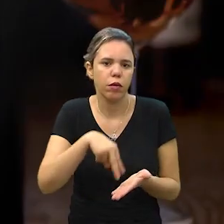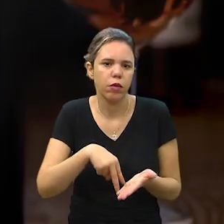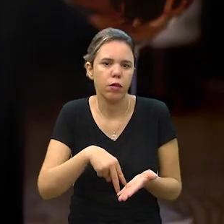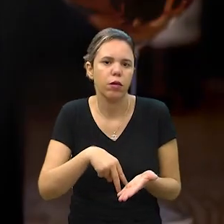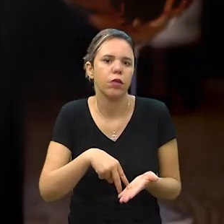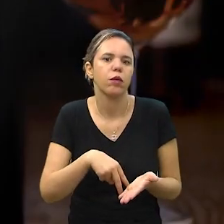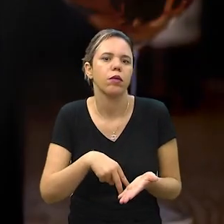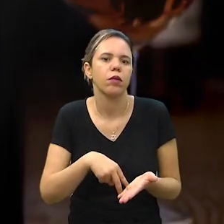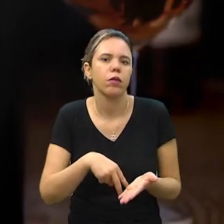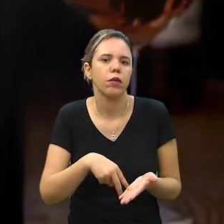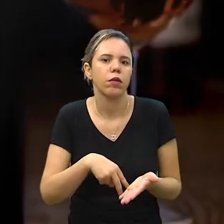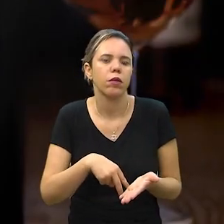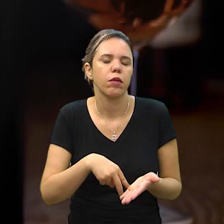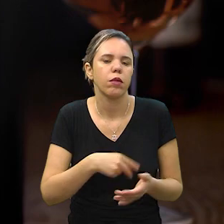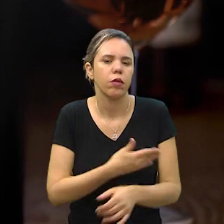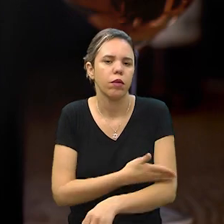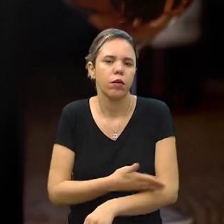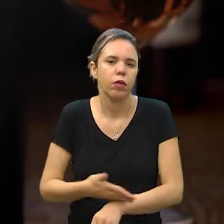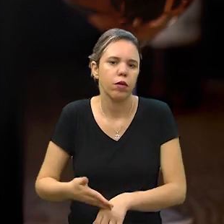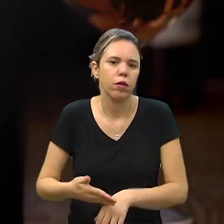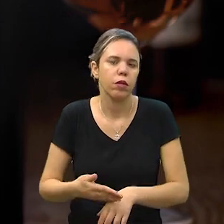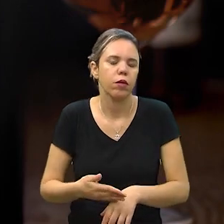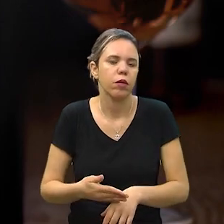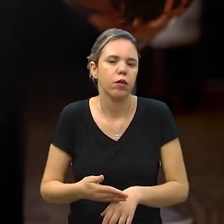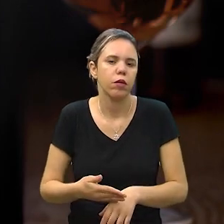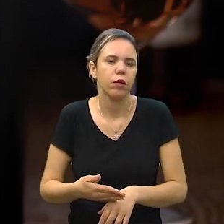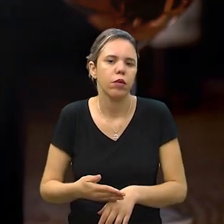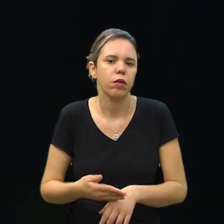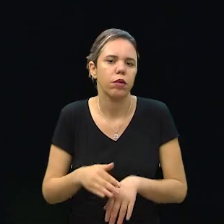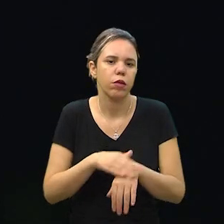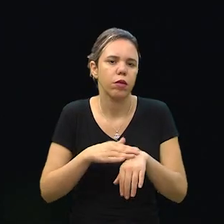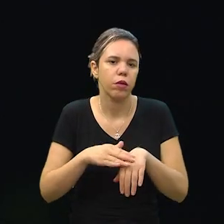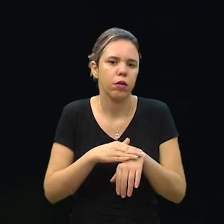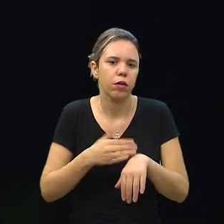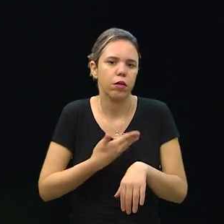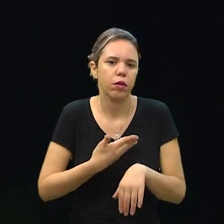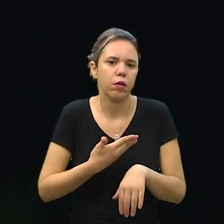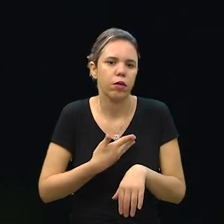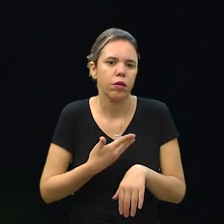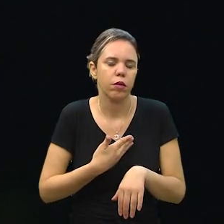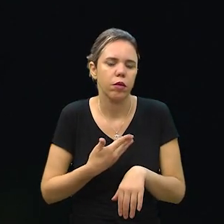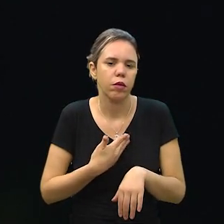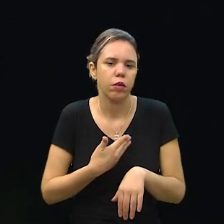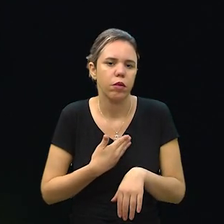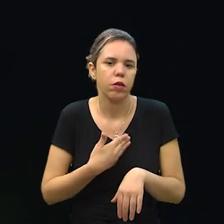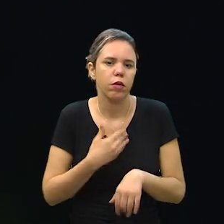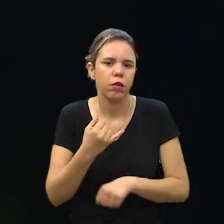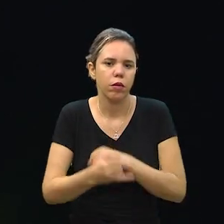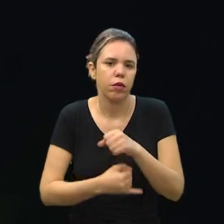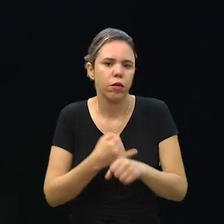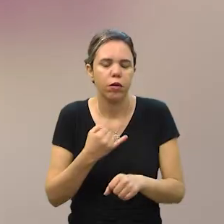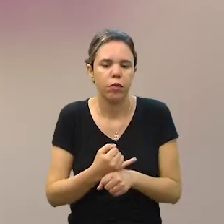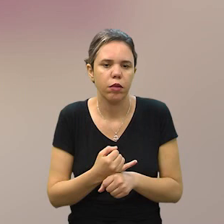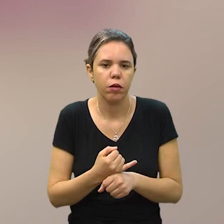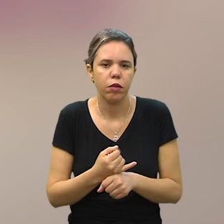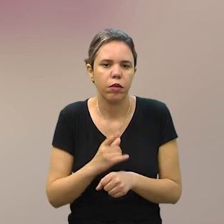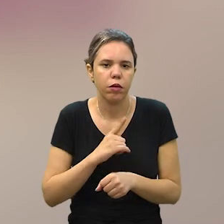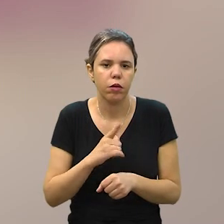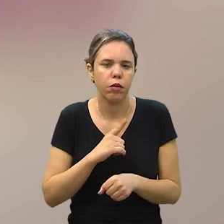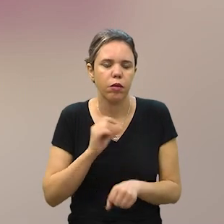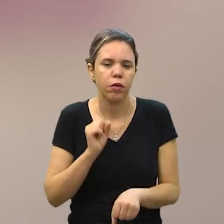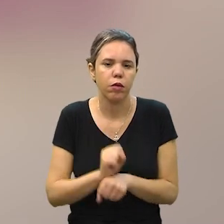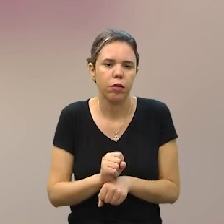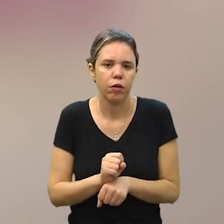ler, né, a leitura, o hábito da leitura, de conversar com os amigos, mesmo que seja online, sabe, de ter